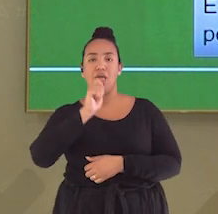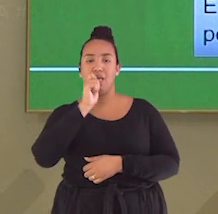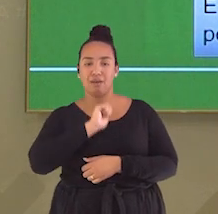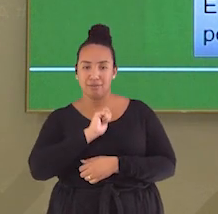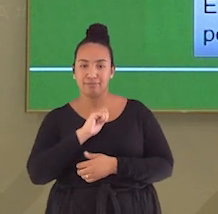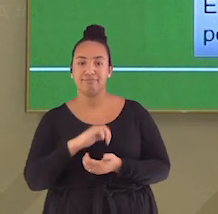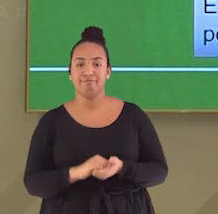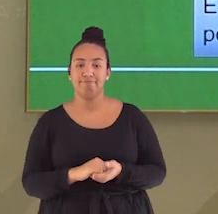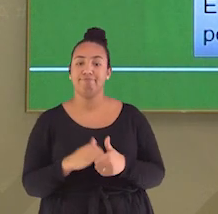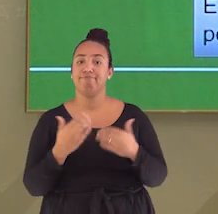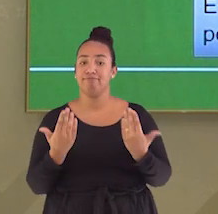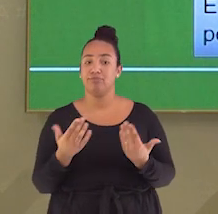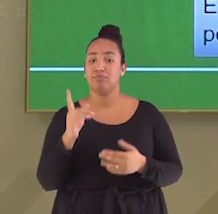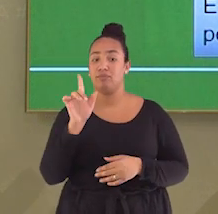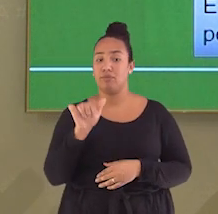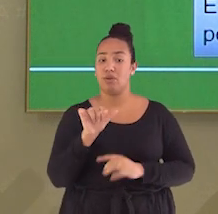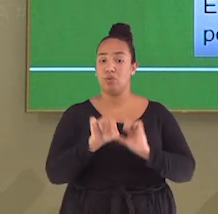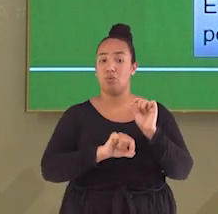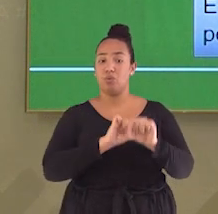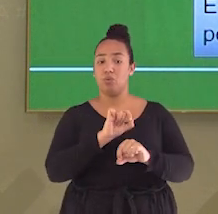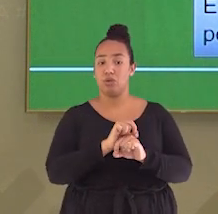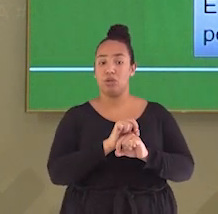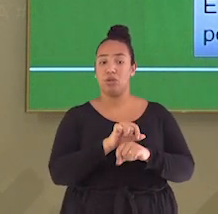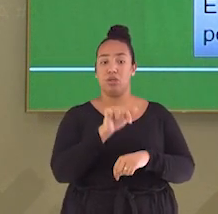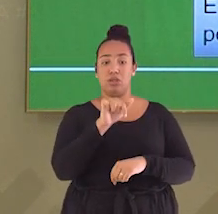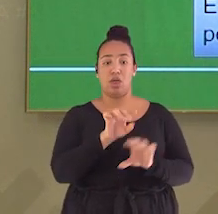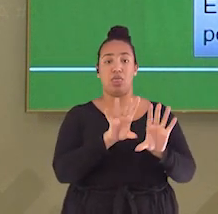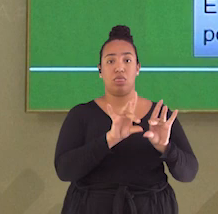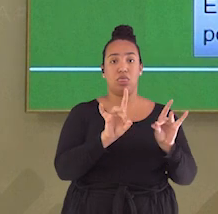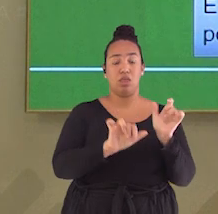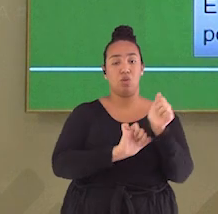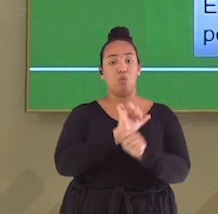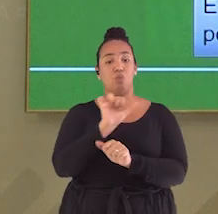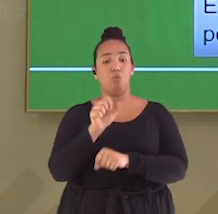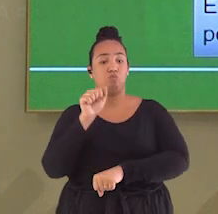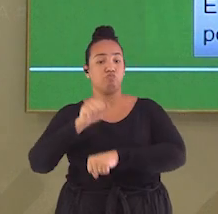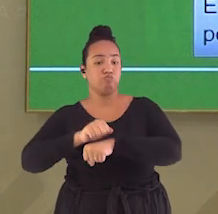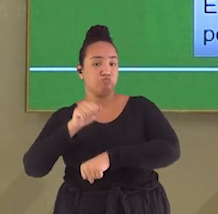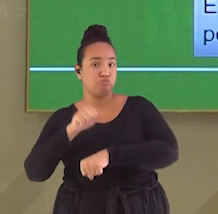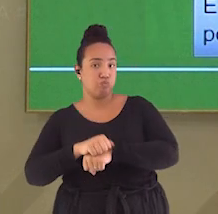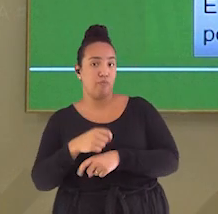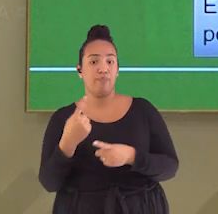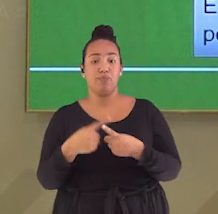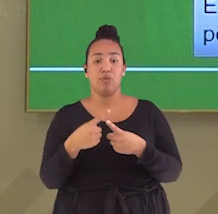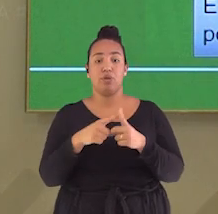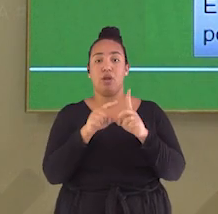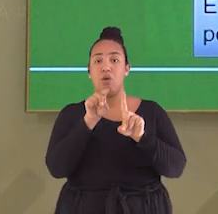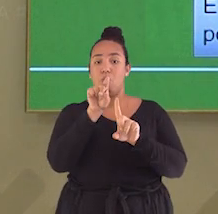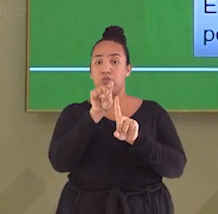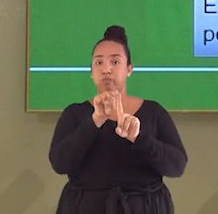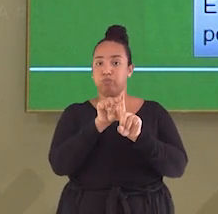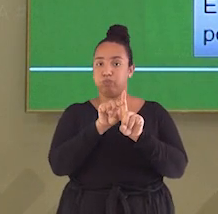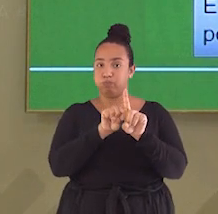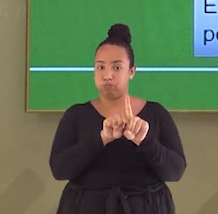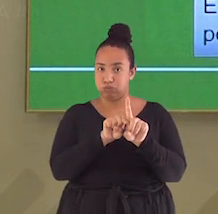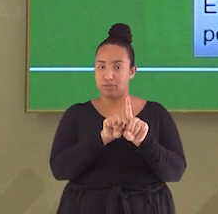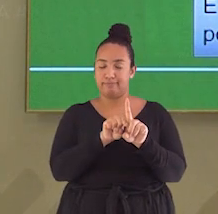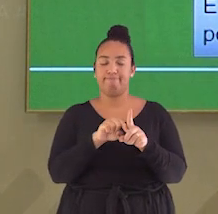o caso da mudança do estado líquido para o estado sólido devido ao